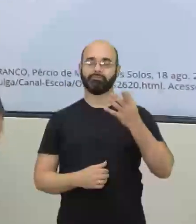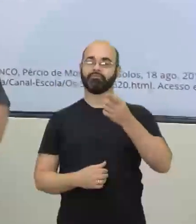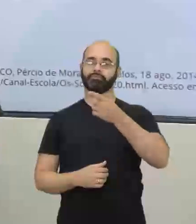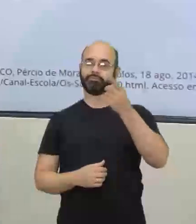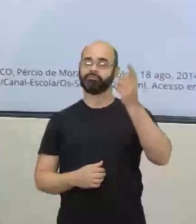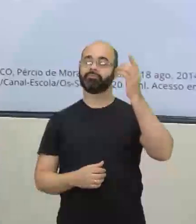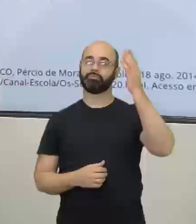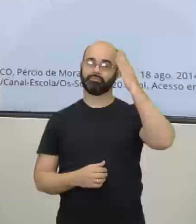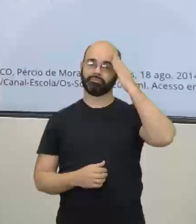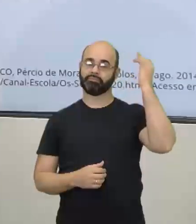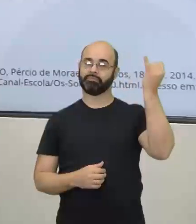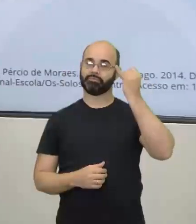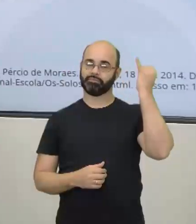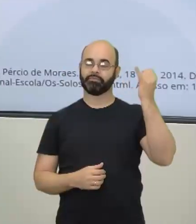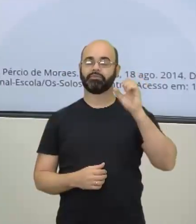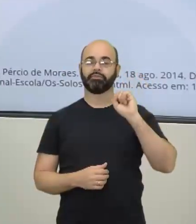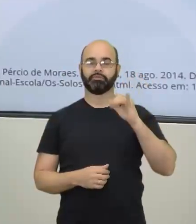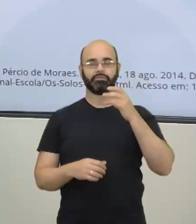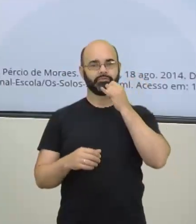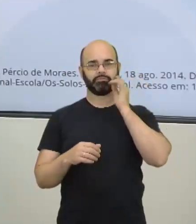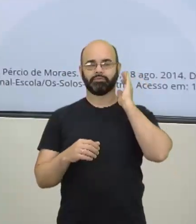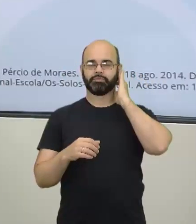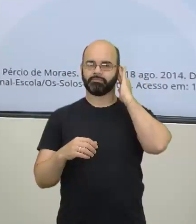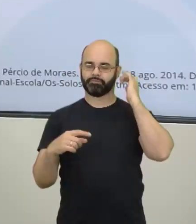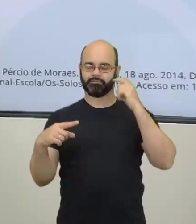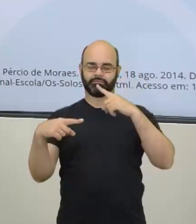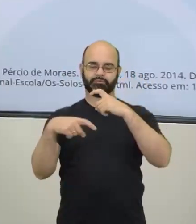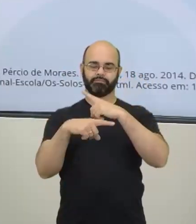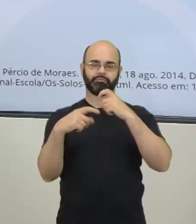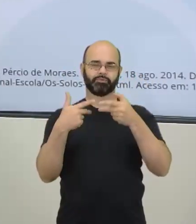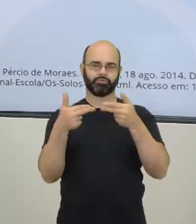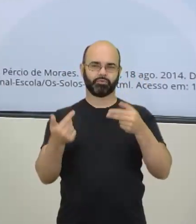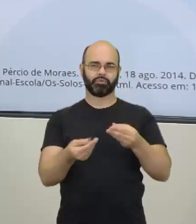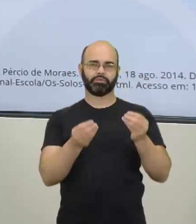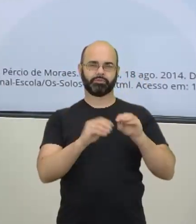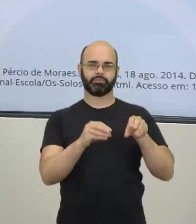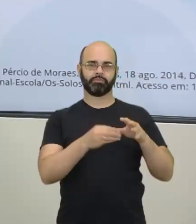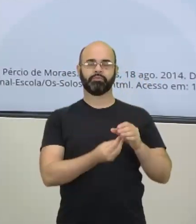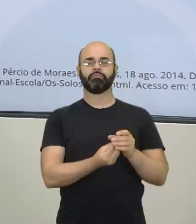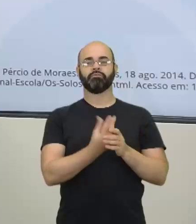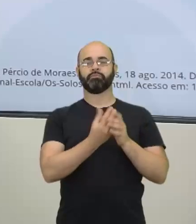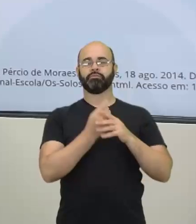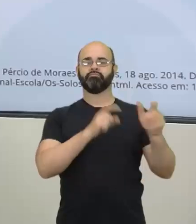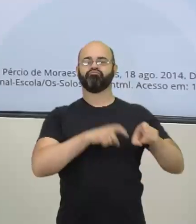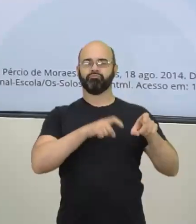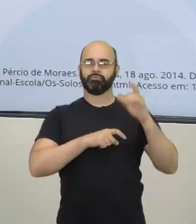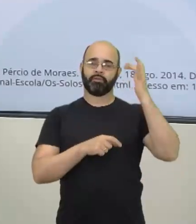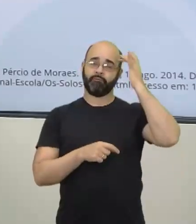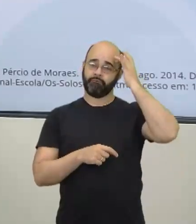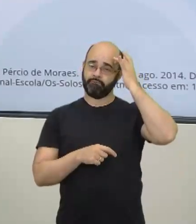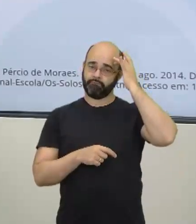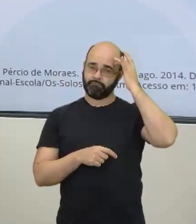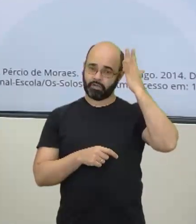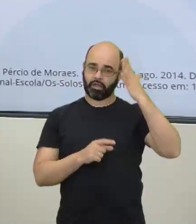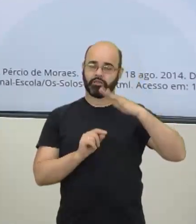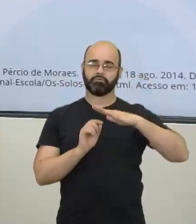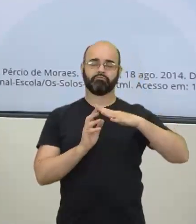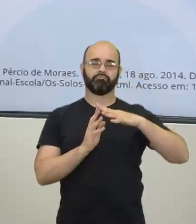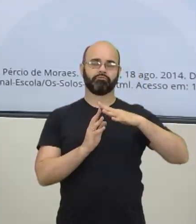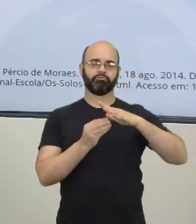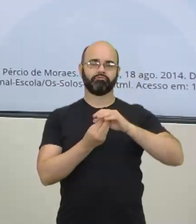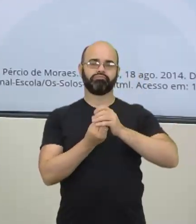material orgânico você tem no solo, melhores as condições aí para a formação da agricultura, da formação da vegetação